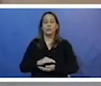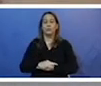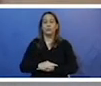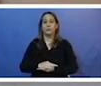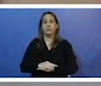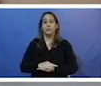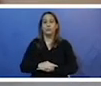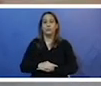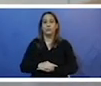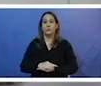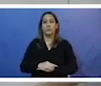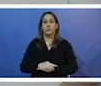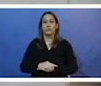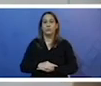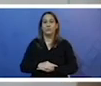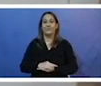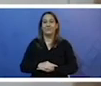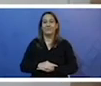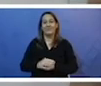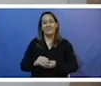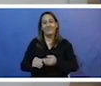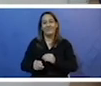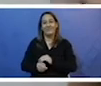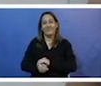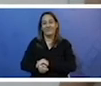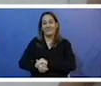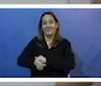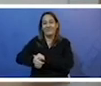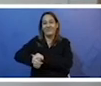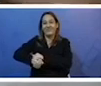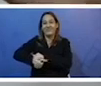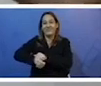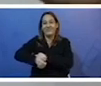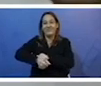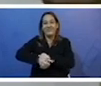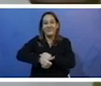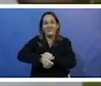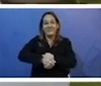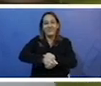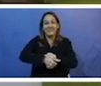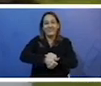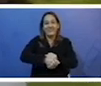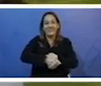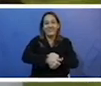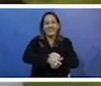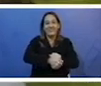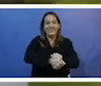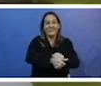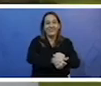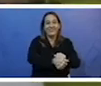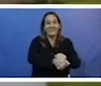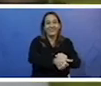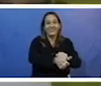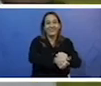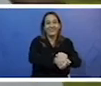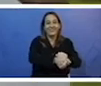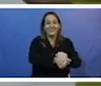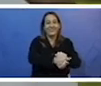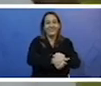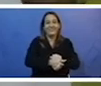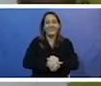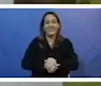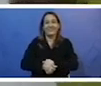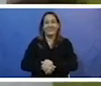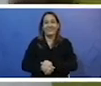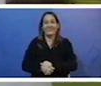E essa daqui, ó, a gente fala jabuti. Mas aí eu fui